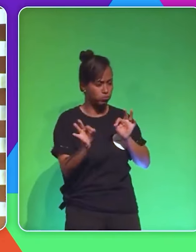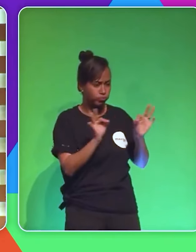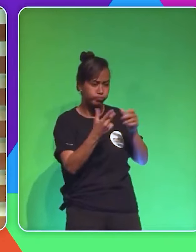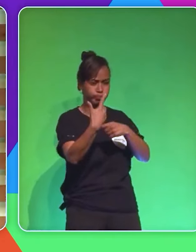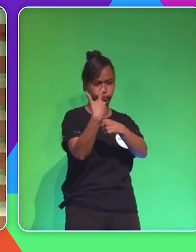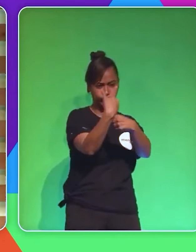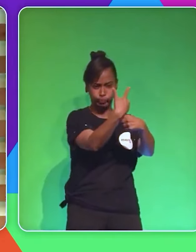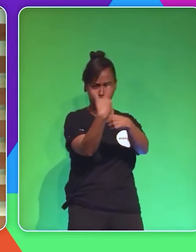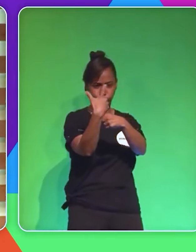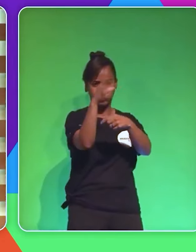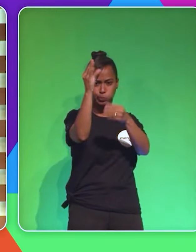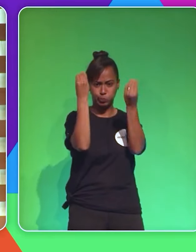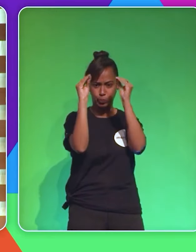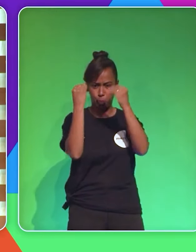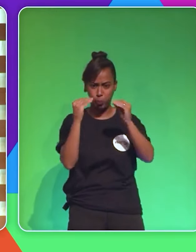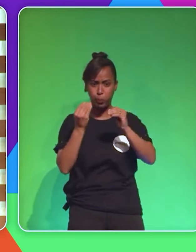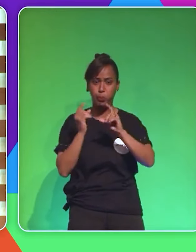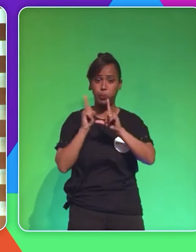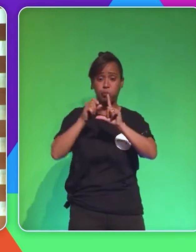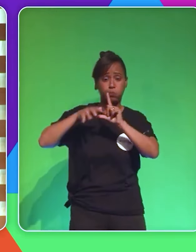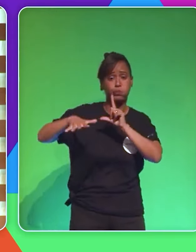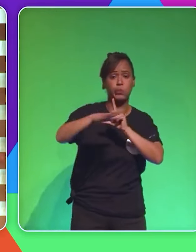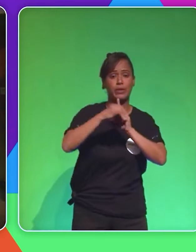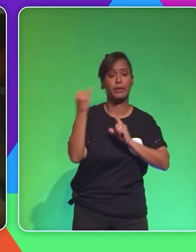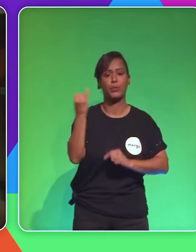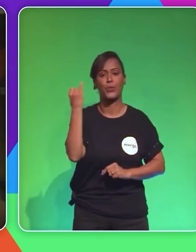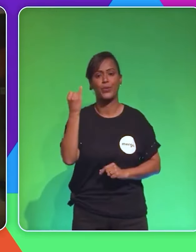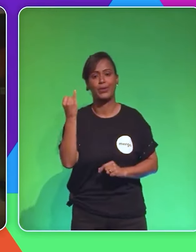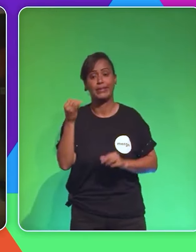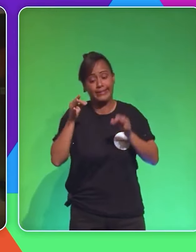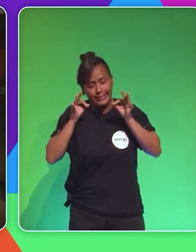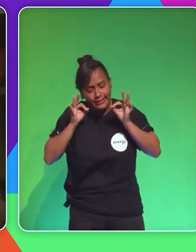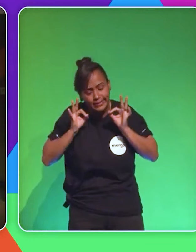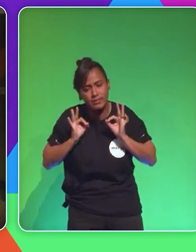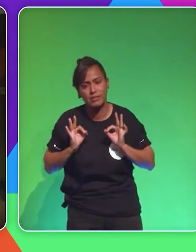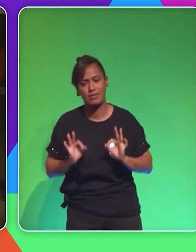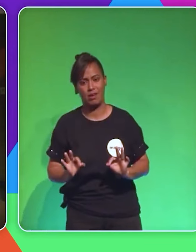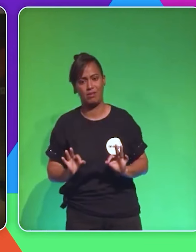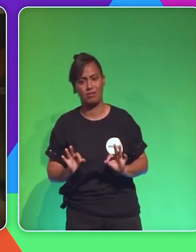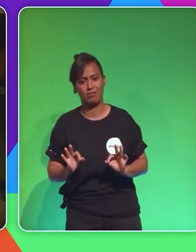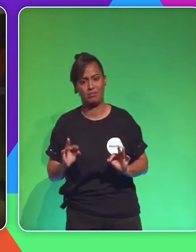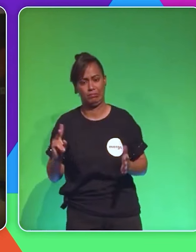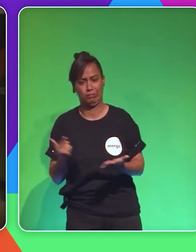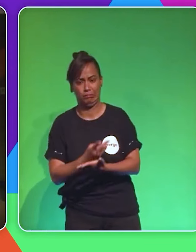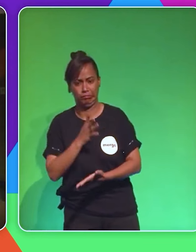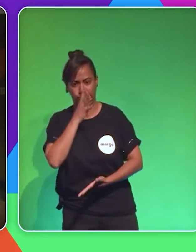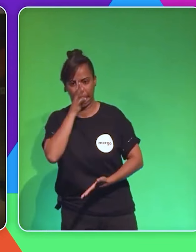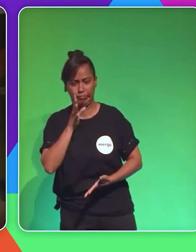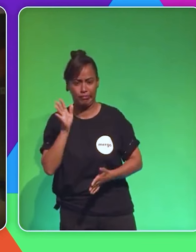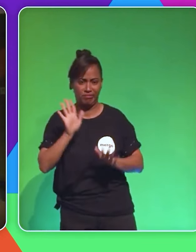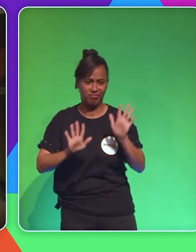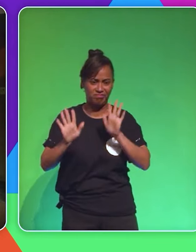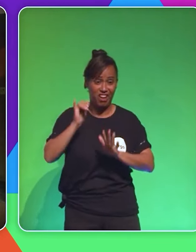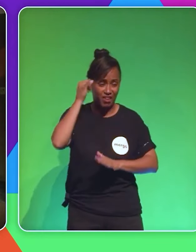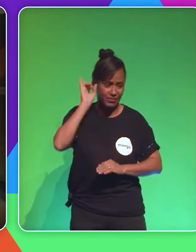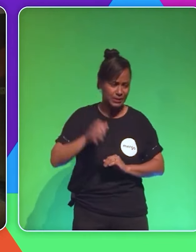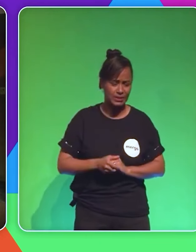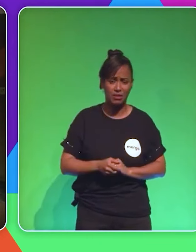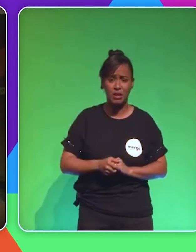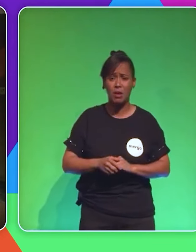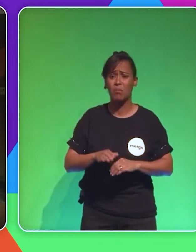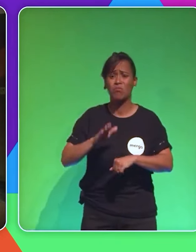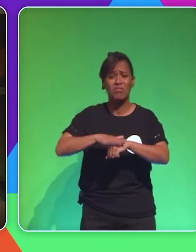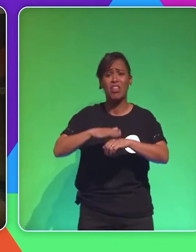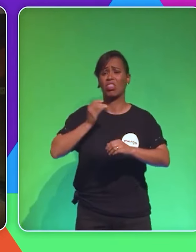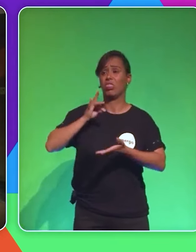comecem a fazer da maneira certa evitar erros que nós cometemos e quem aqui não quer produzir conteúdo de jeito